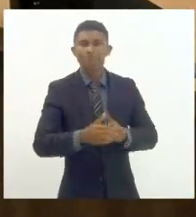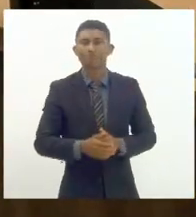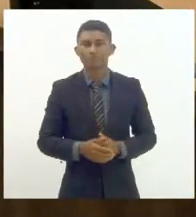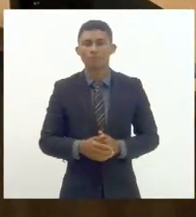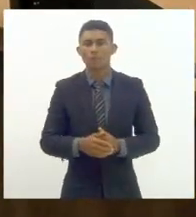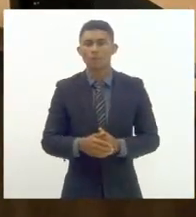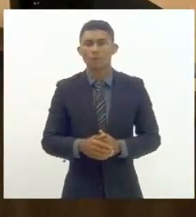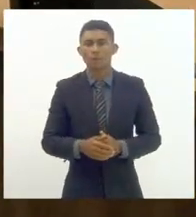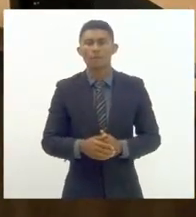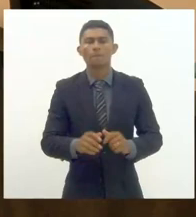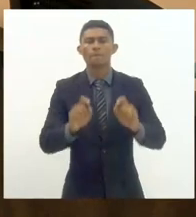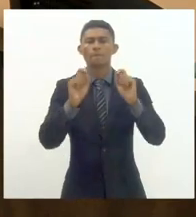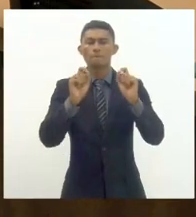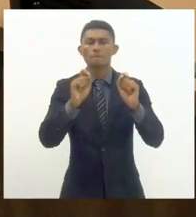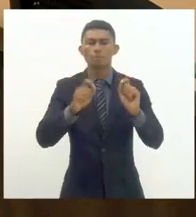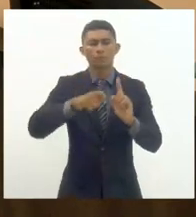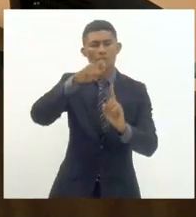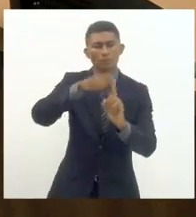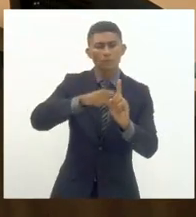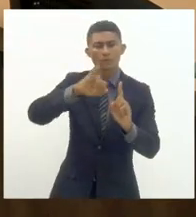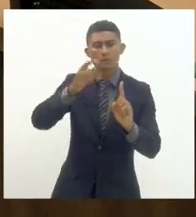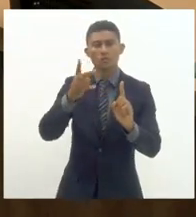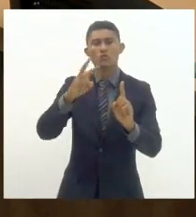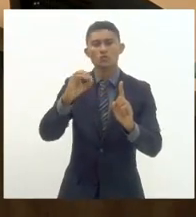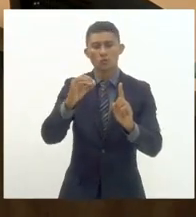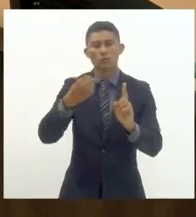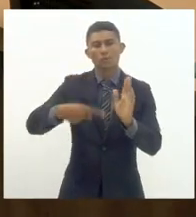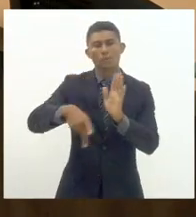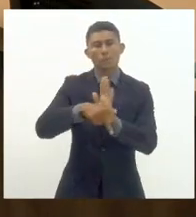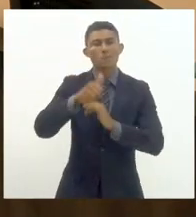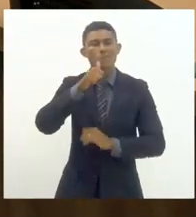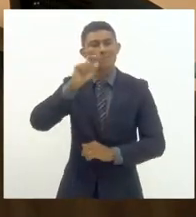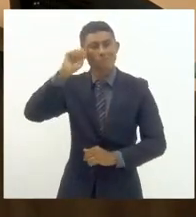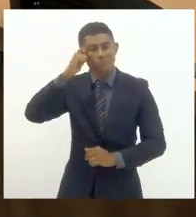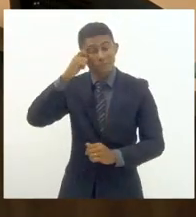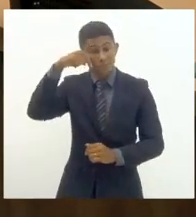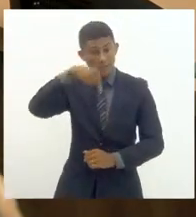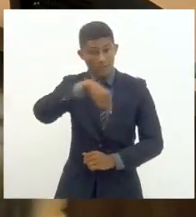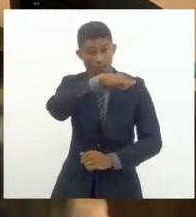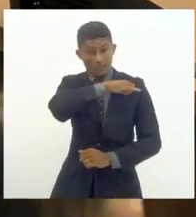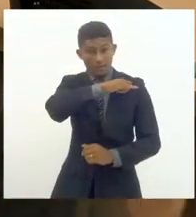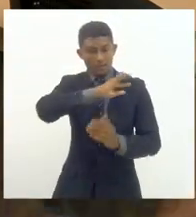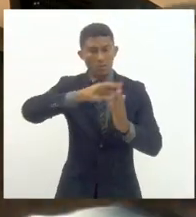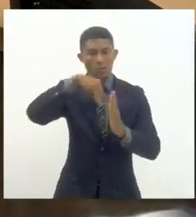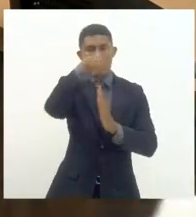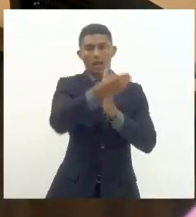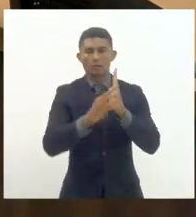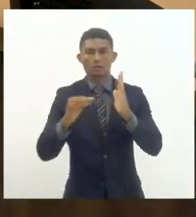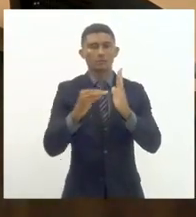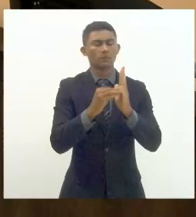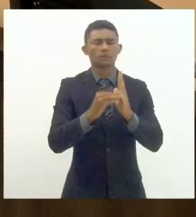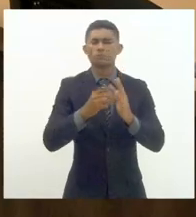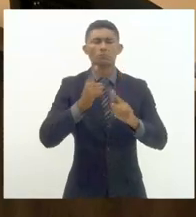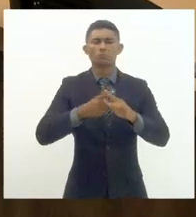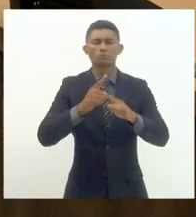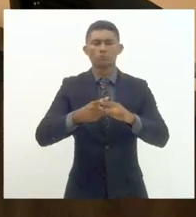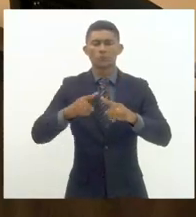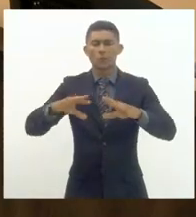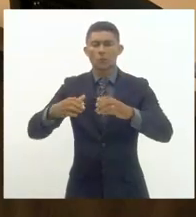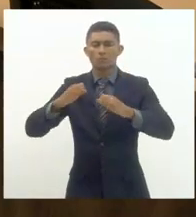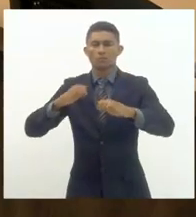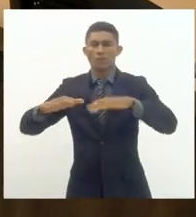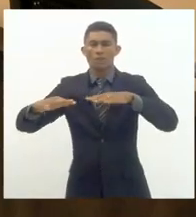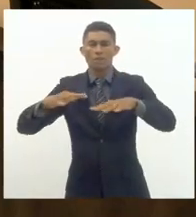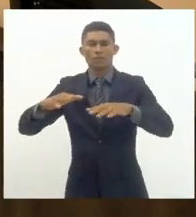para entender que o Julho das Pretas, no calendário do Estado do Rio de Janeiro, vem a reboque do movimento negro, no movimento